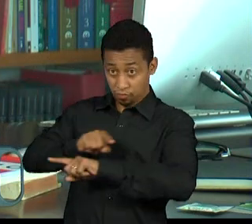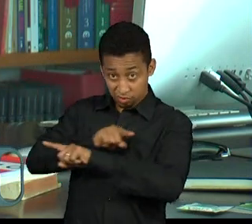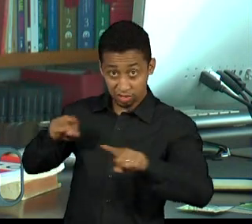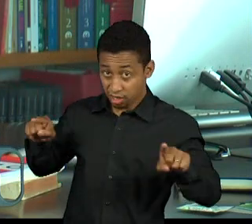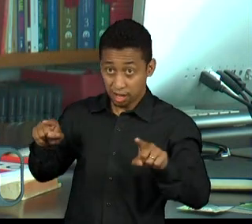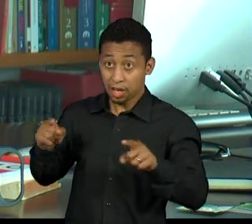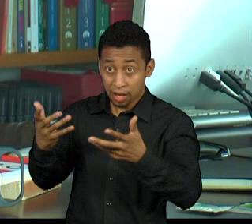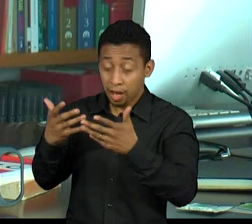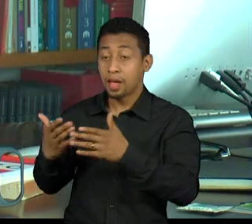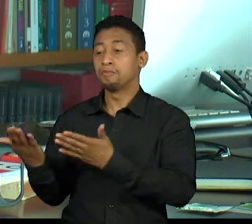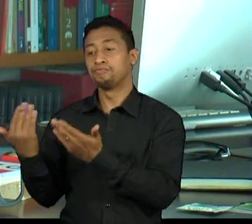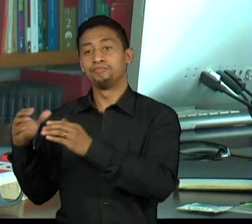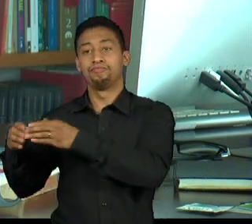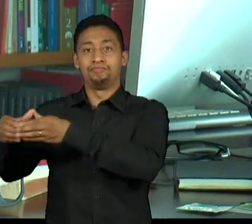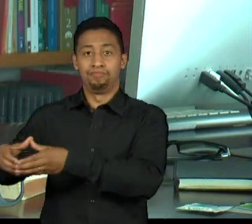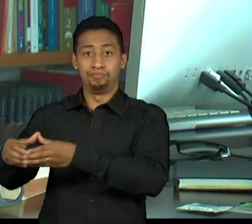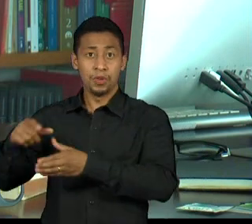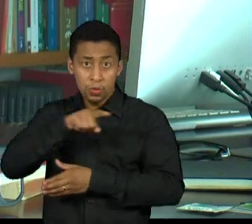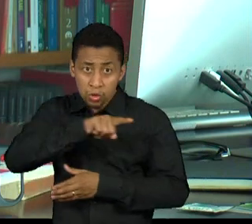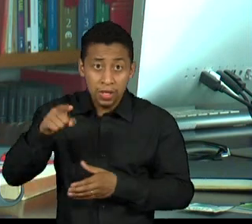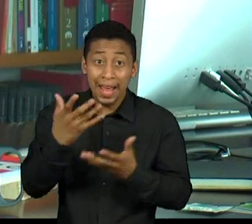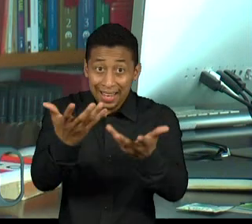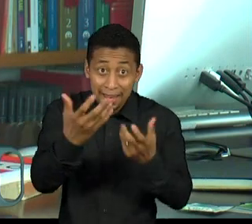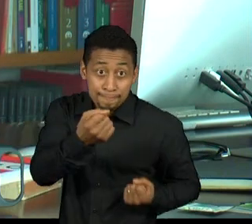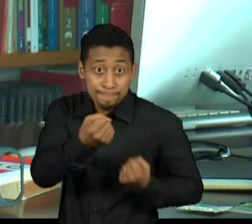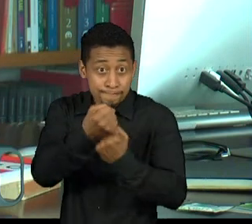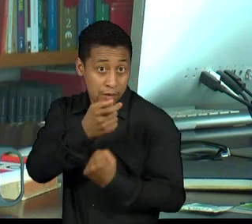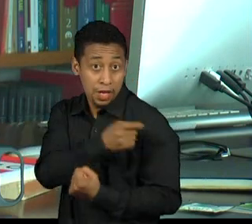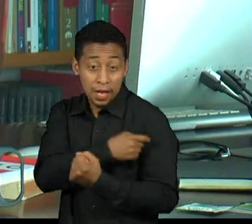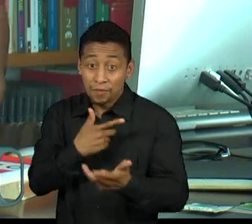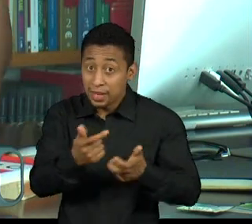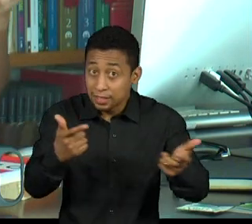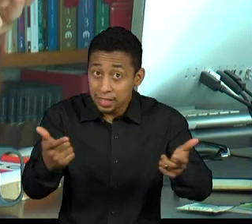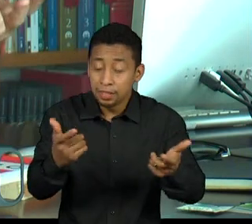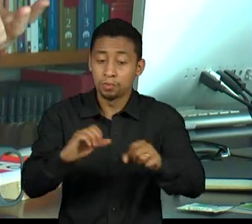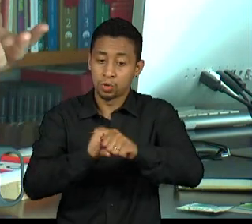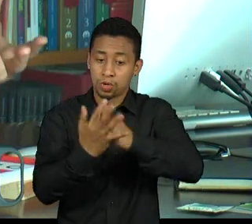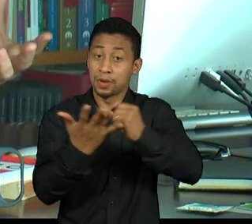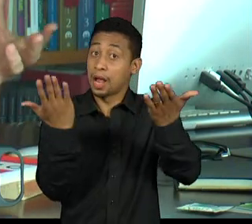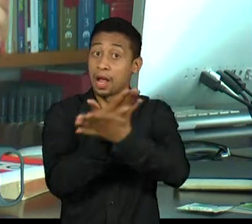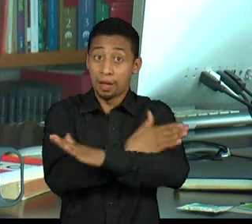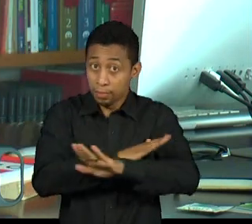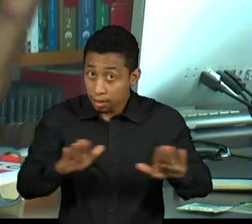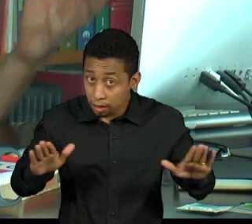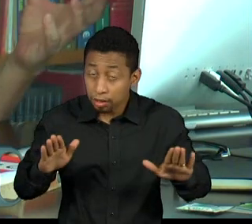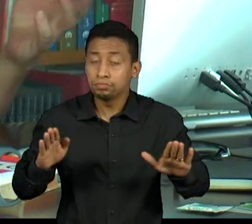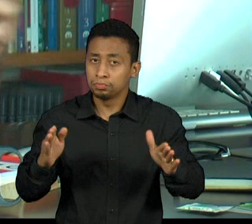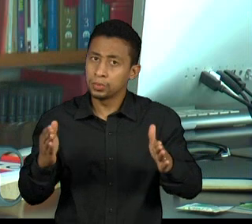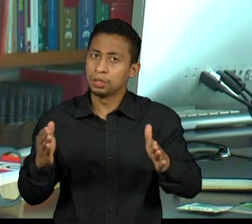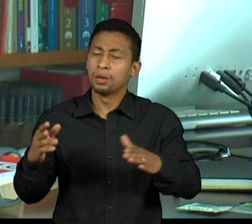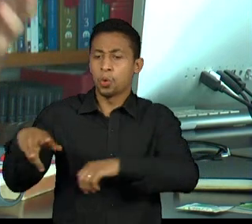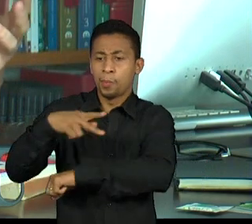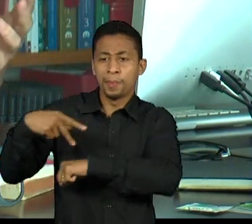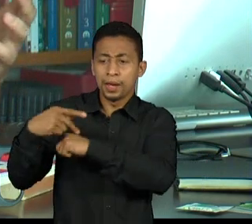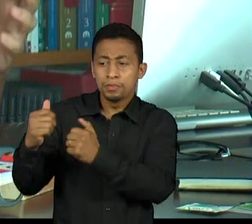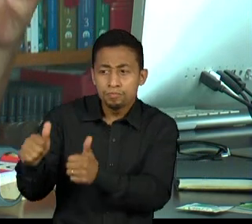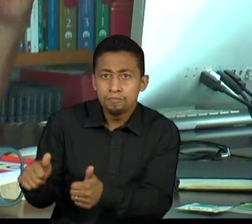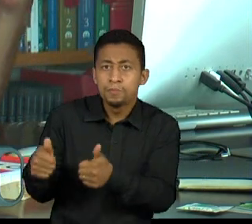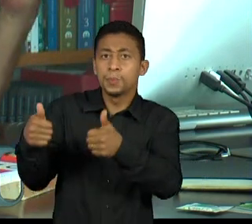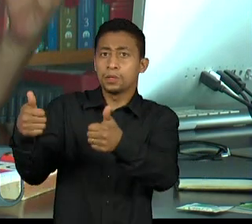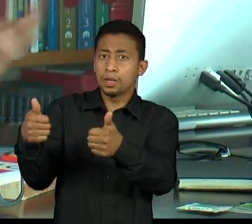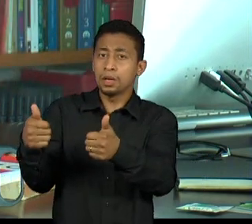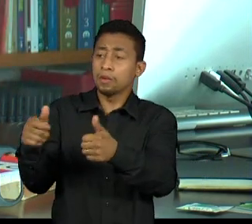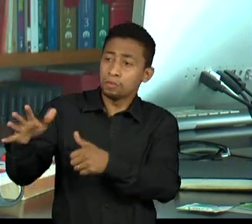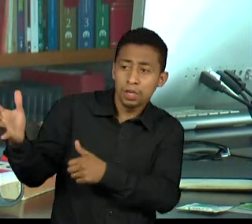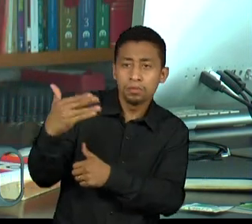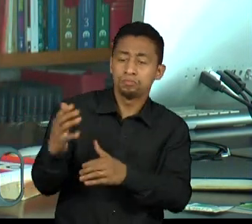é a favor da vacina para a gente acabar com a peste e voltar a ter um país razoável, bote o dedo aqui. A gente precisa